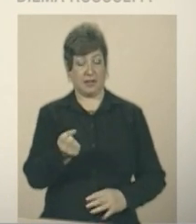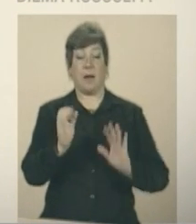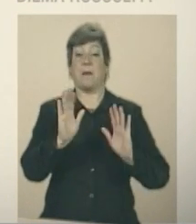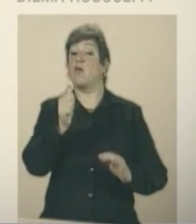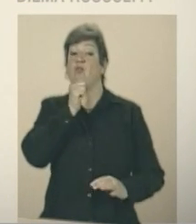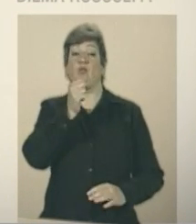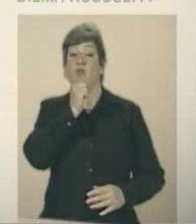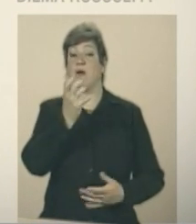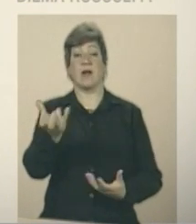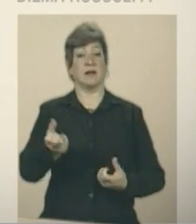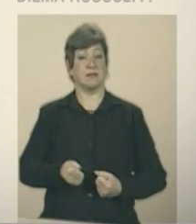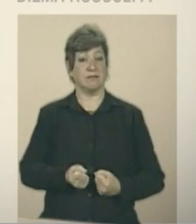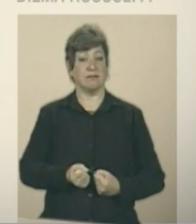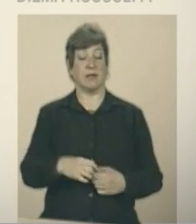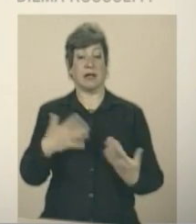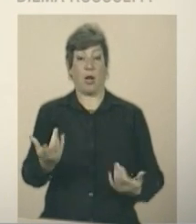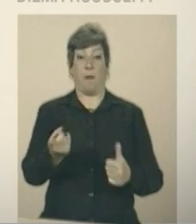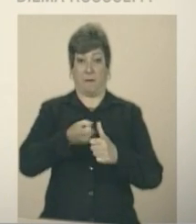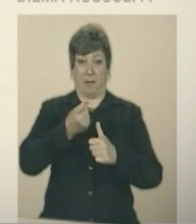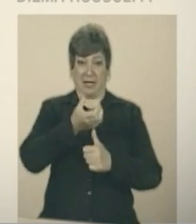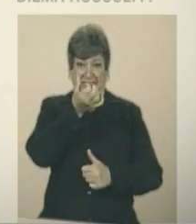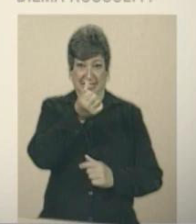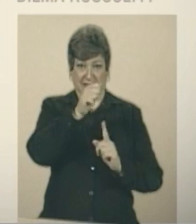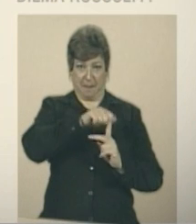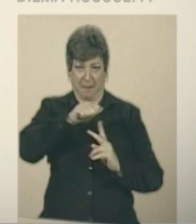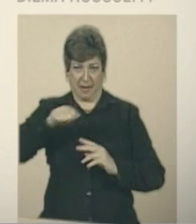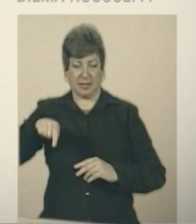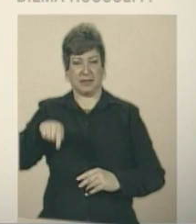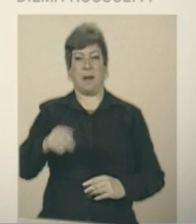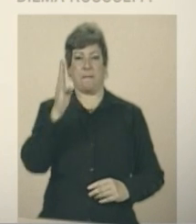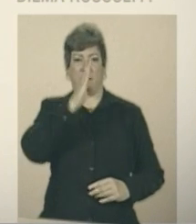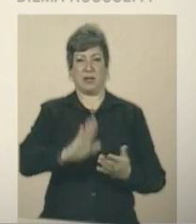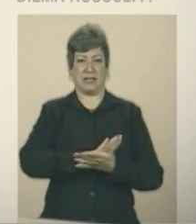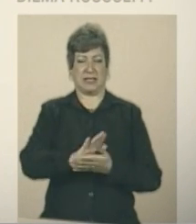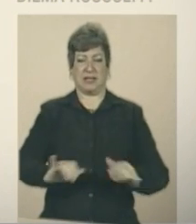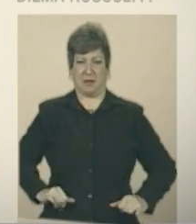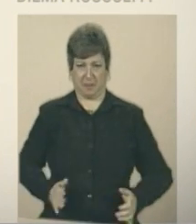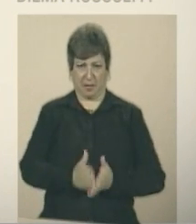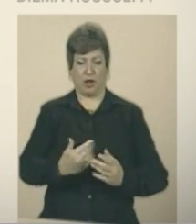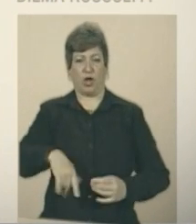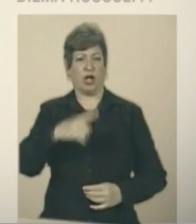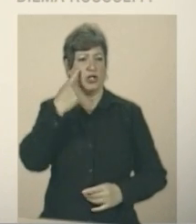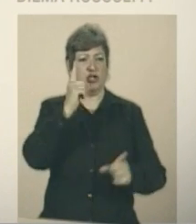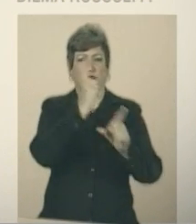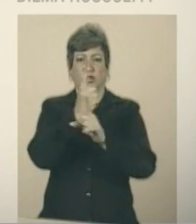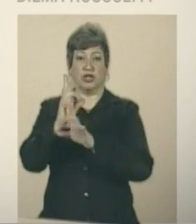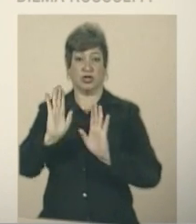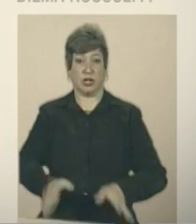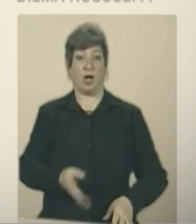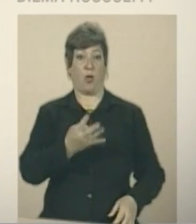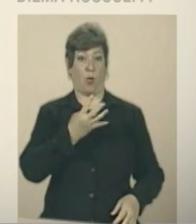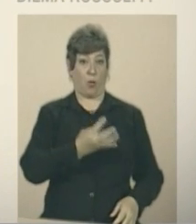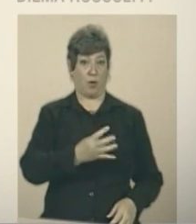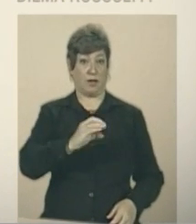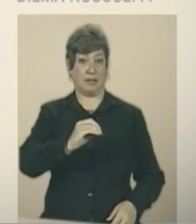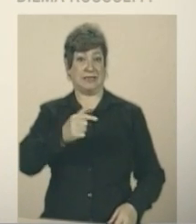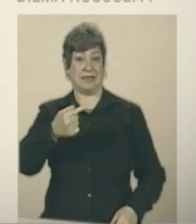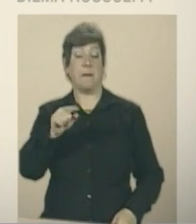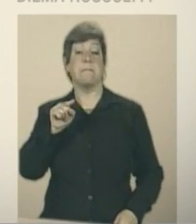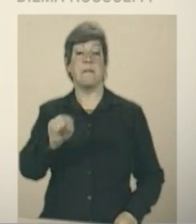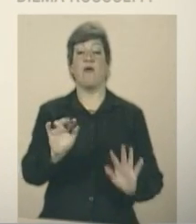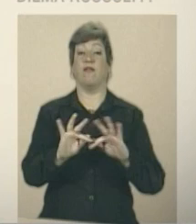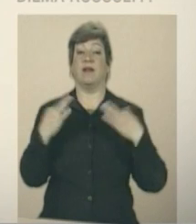o recebiam nos primeiros se meses do Brasil sem miséria nós já localizamos 407.000